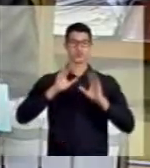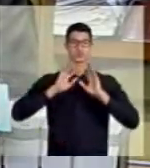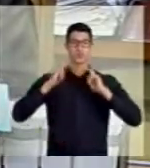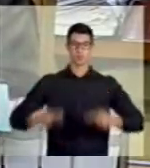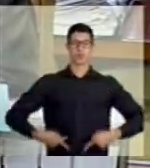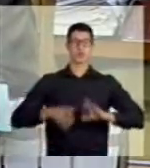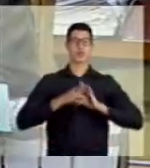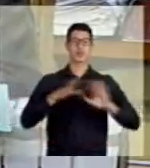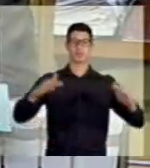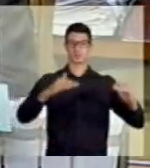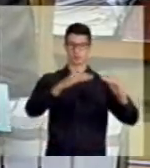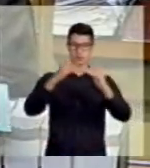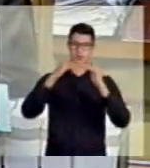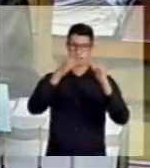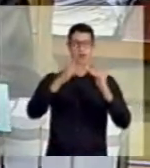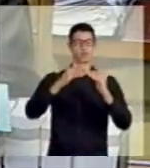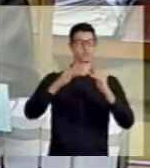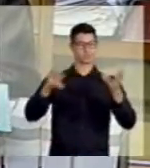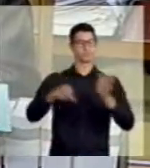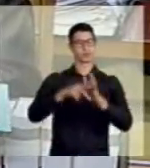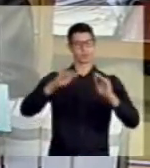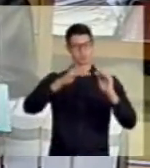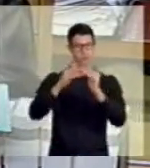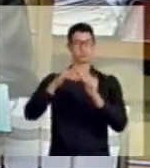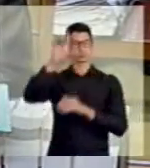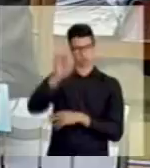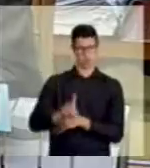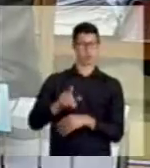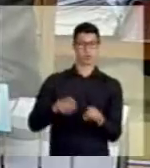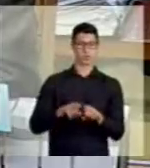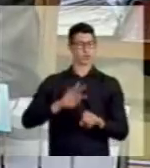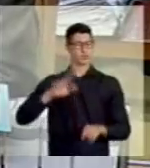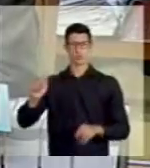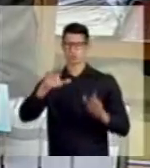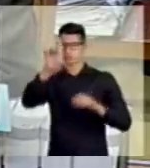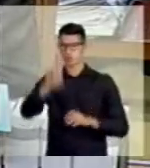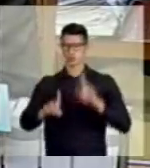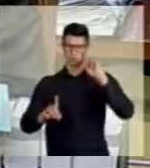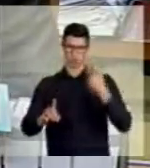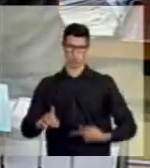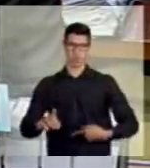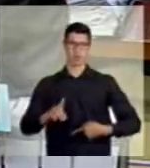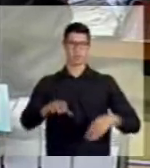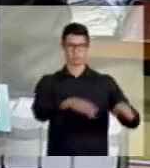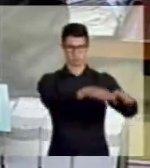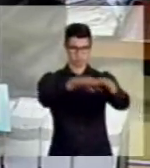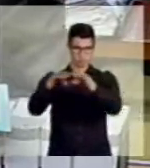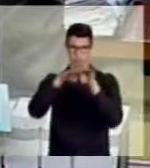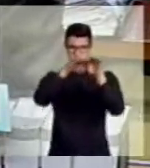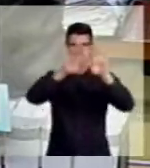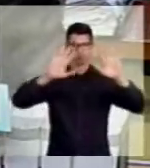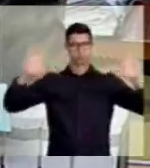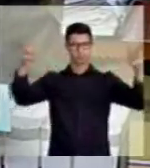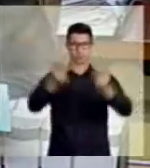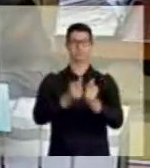livres e iguais em dignidade e direitos, pois todos os direitos humanos são universais,